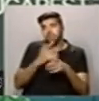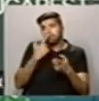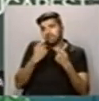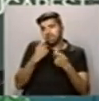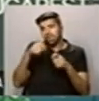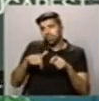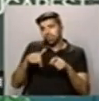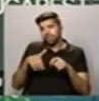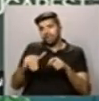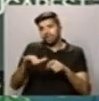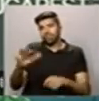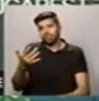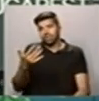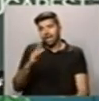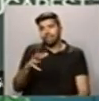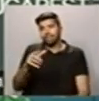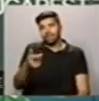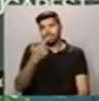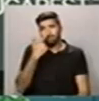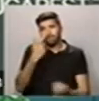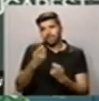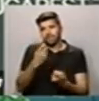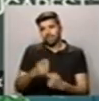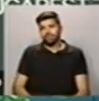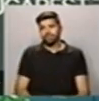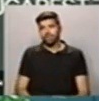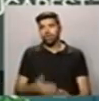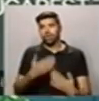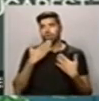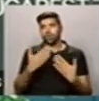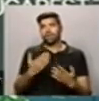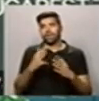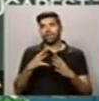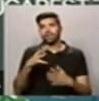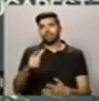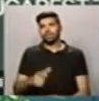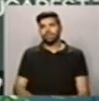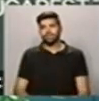vai acontecer hoje ainda para o dia de amanhã. Obrigado, José Eduardo. Até amanhã. Até amanhã.